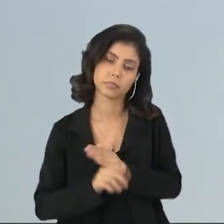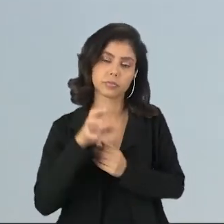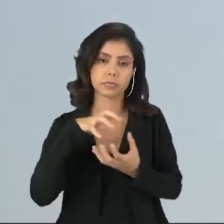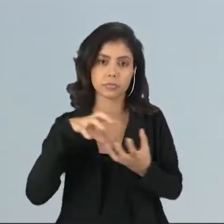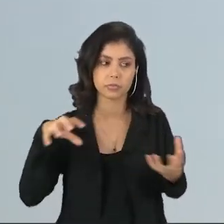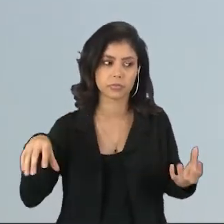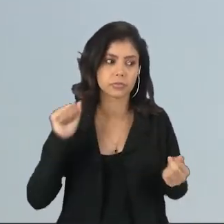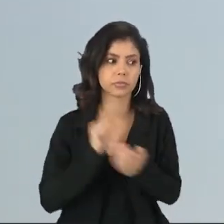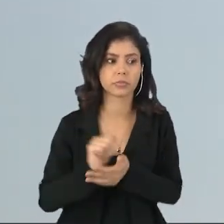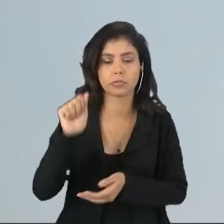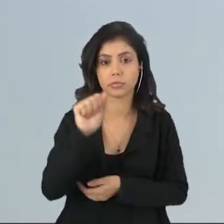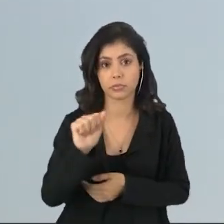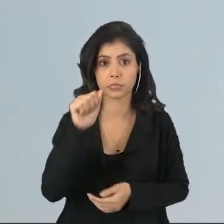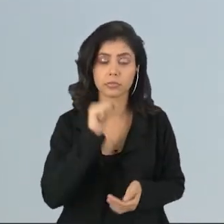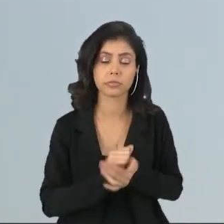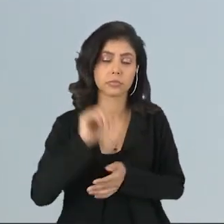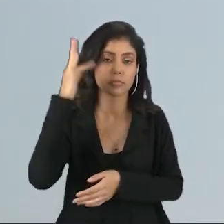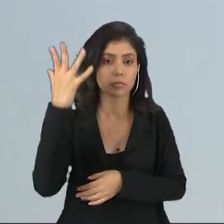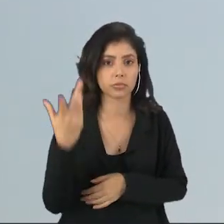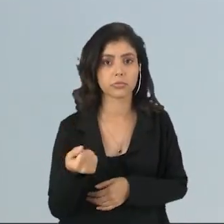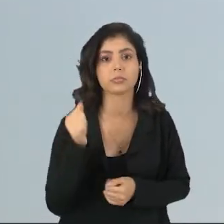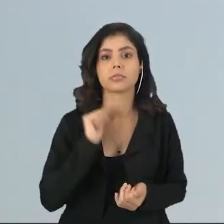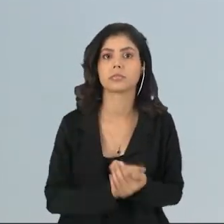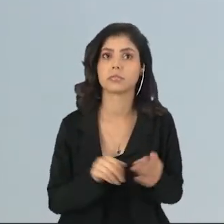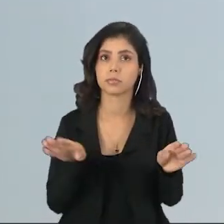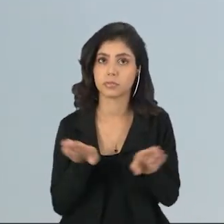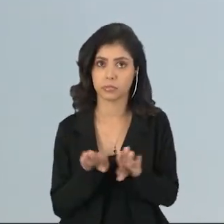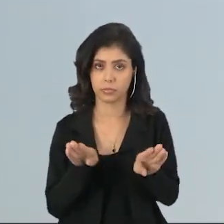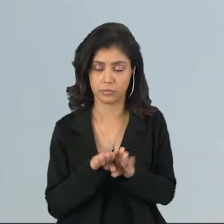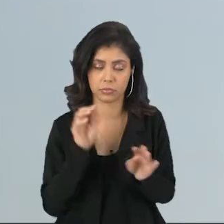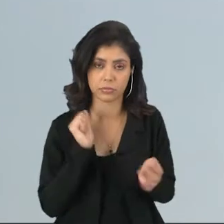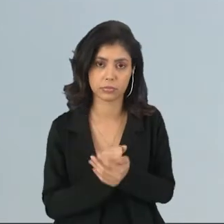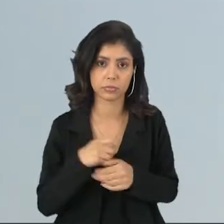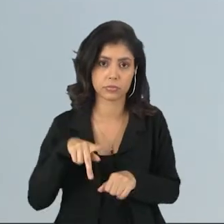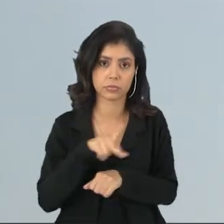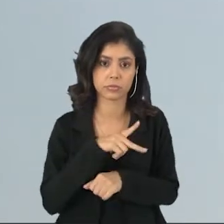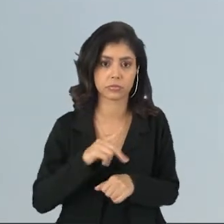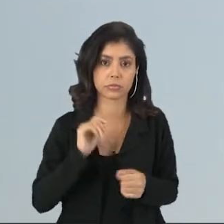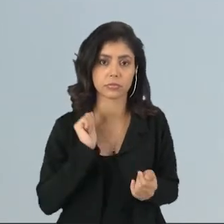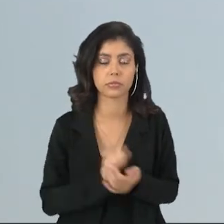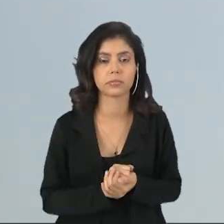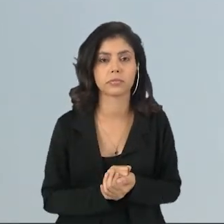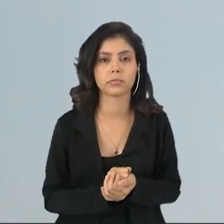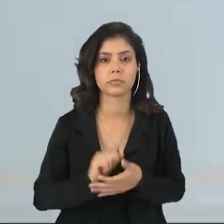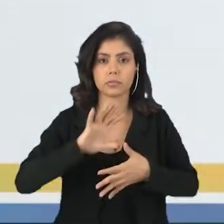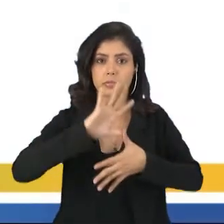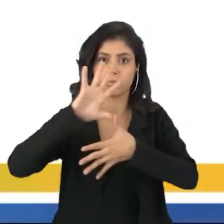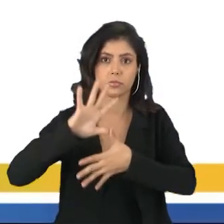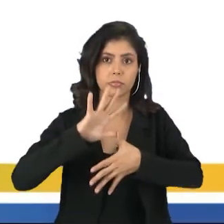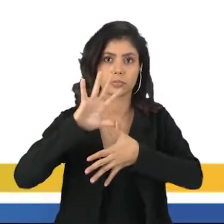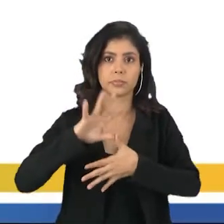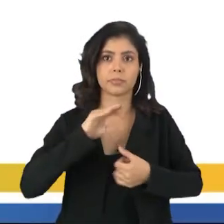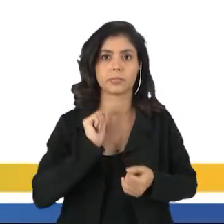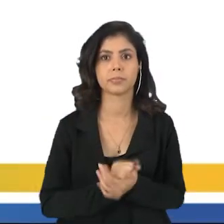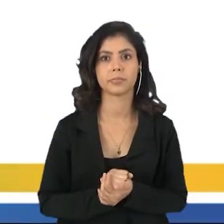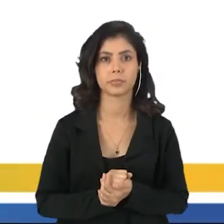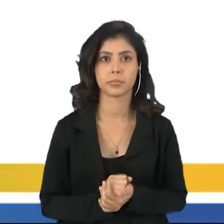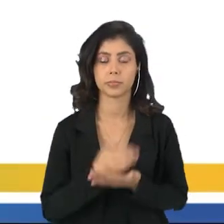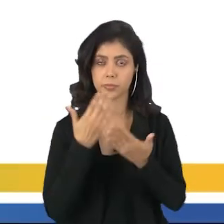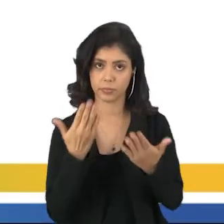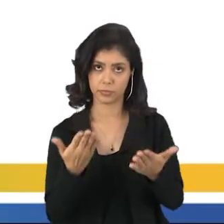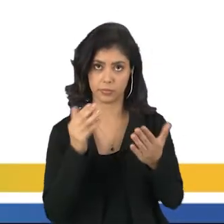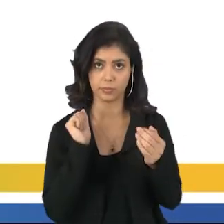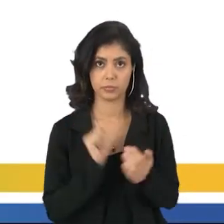continente asiático, do continente africano e também dos países da América. E